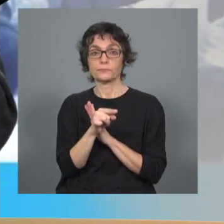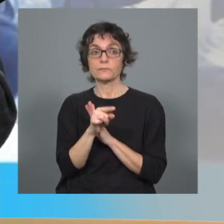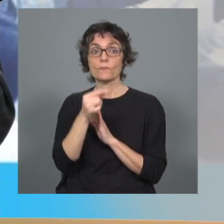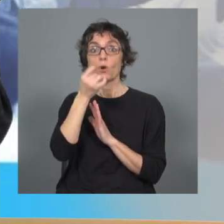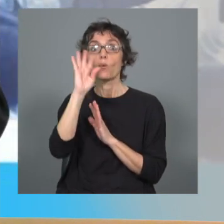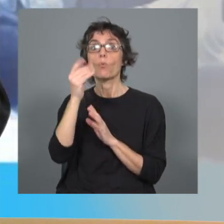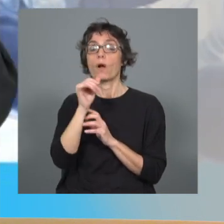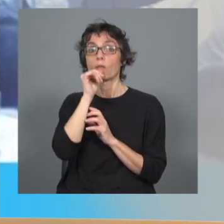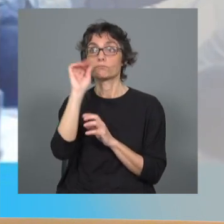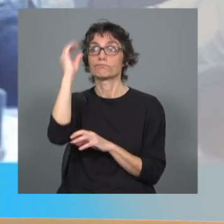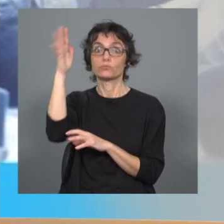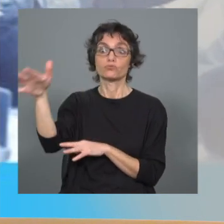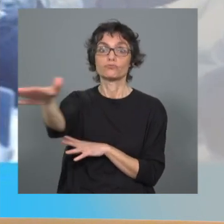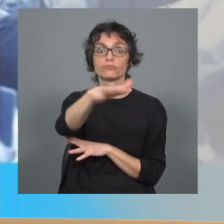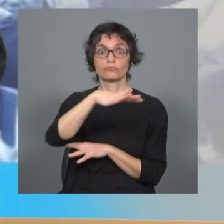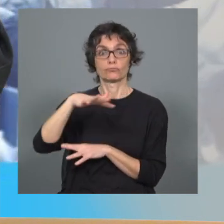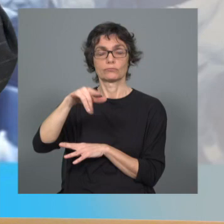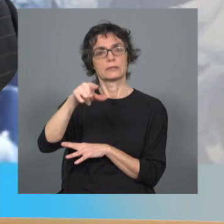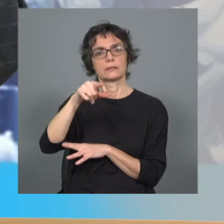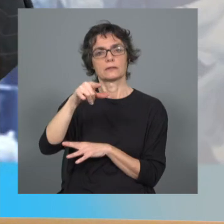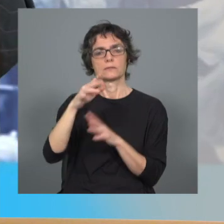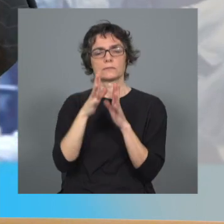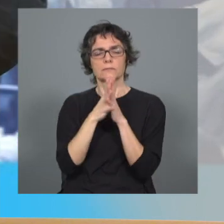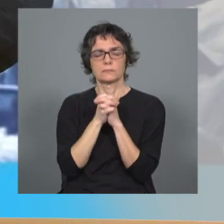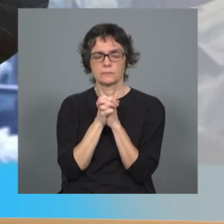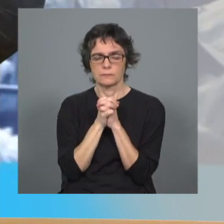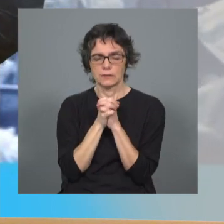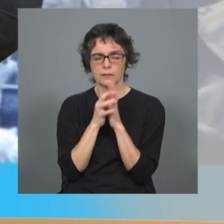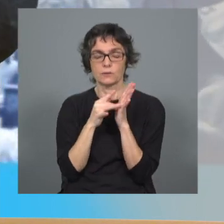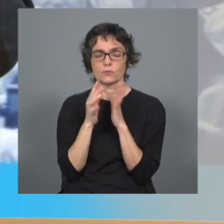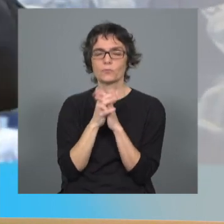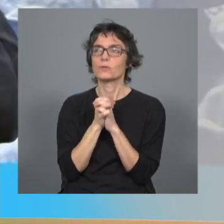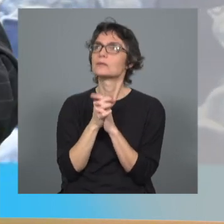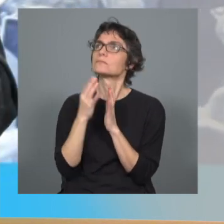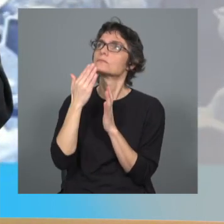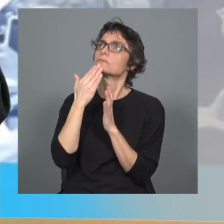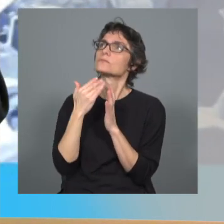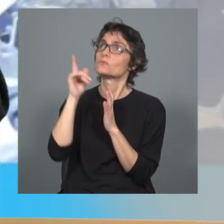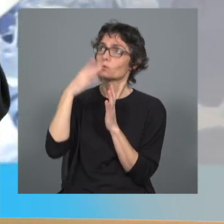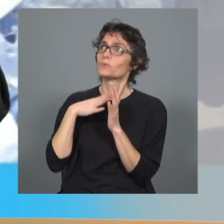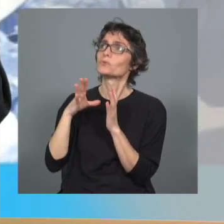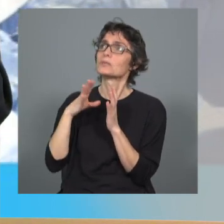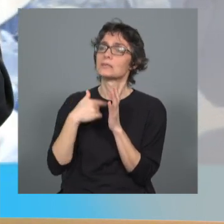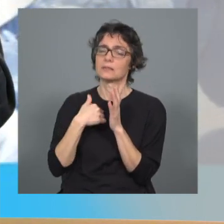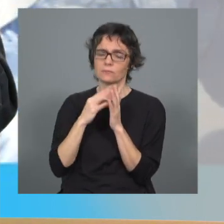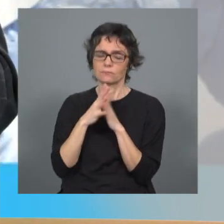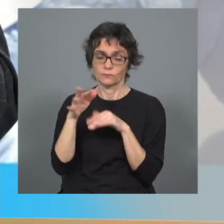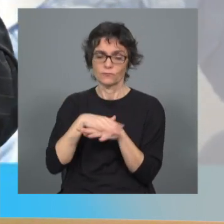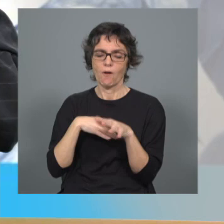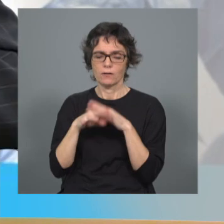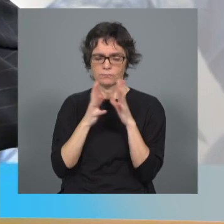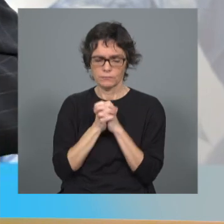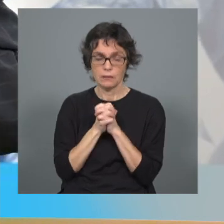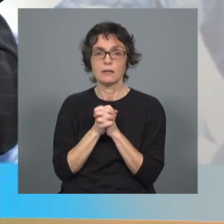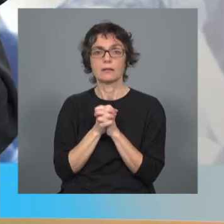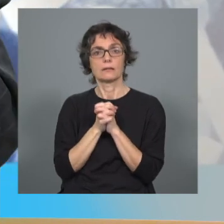das Oliveiras, Jesus reza para fazer a vontade do Pai. Não é para fazer a sua vontade. E os